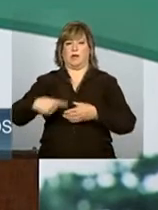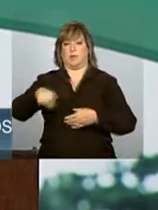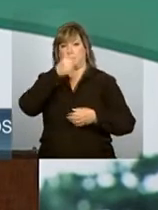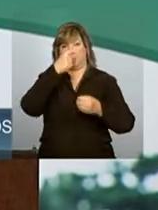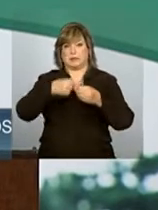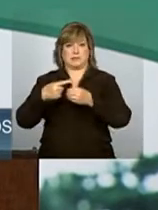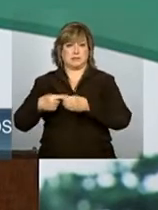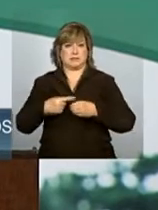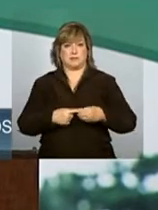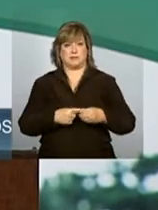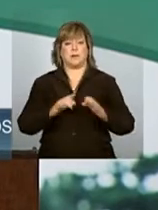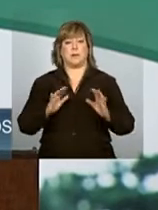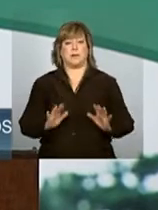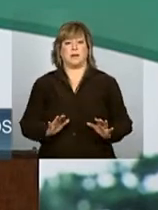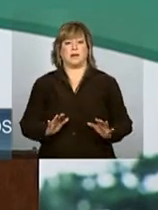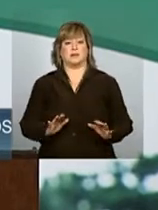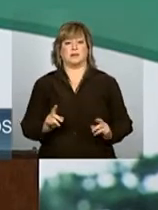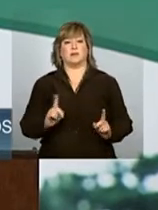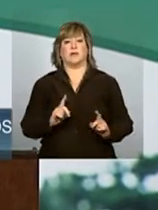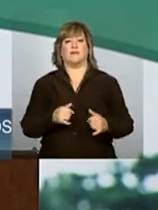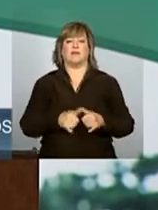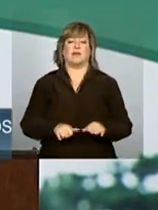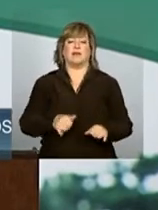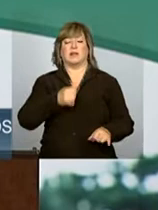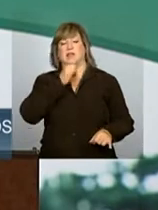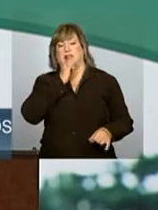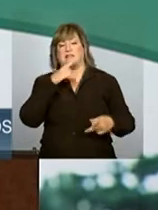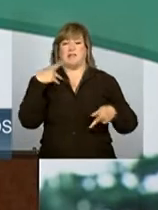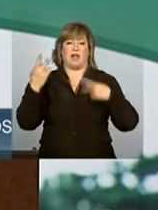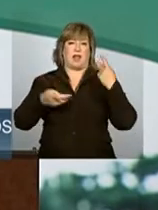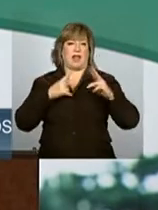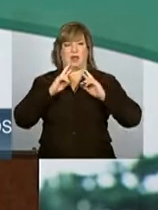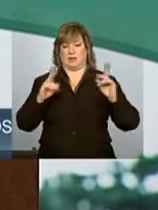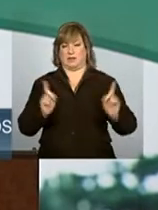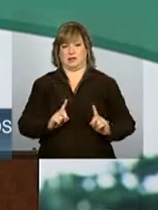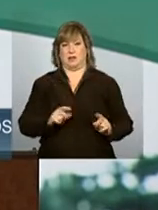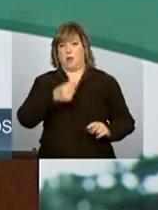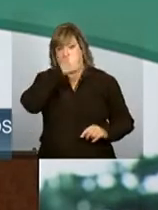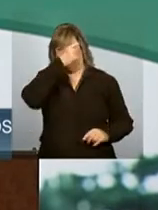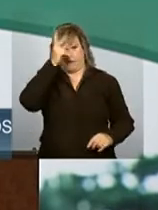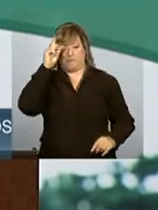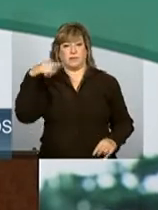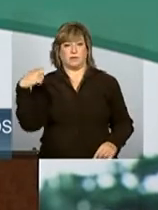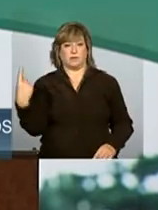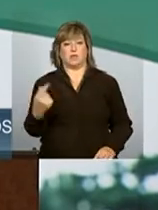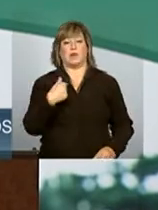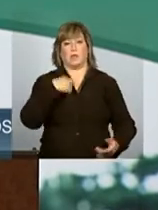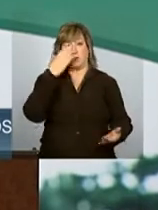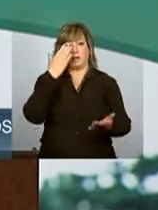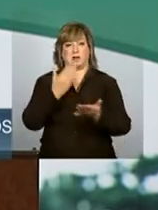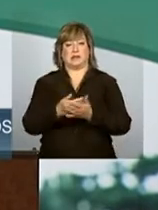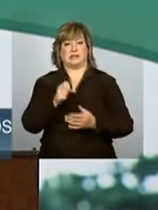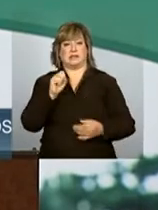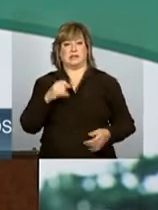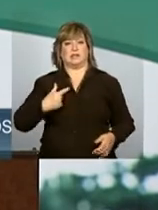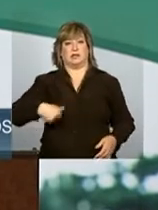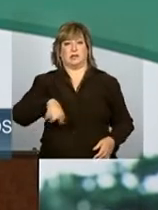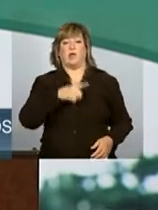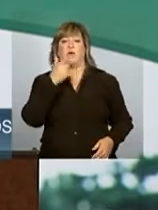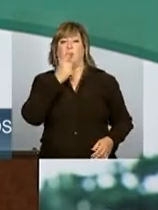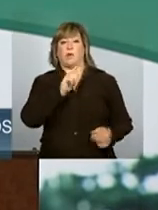municípios, mas não vamos ficar lamentando. Os prefeitos, acredito que se a gente conseguir